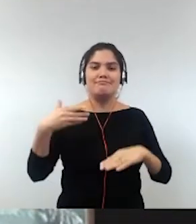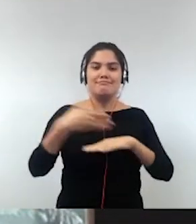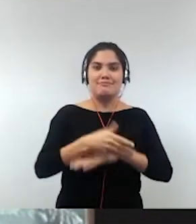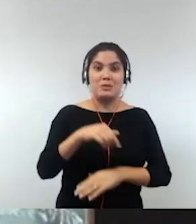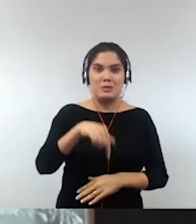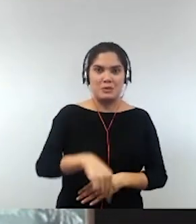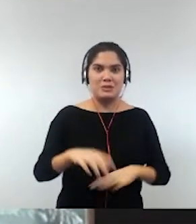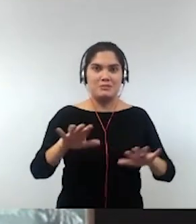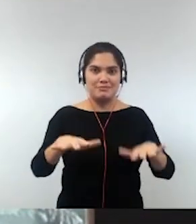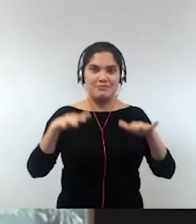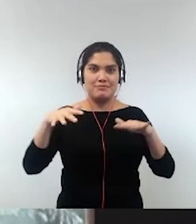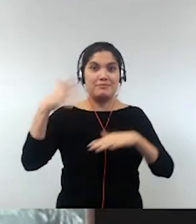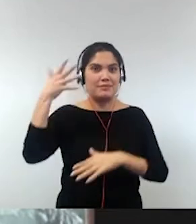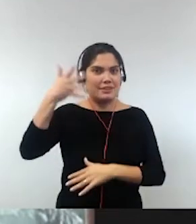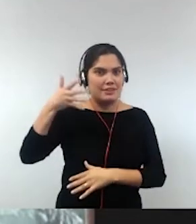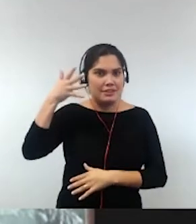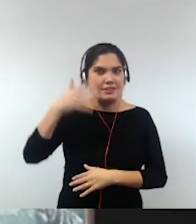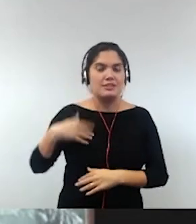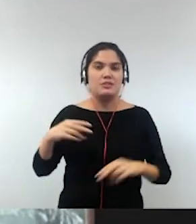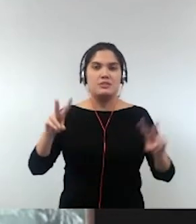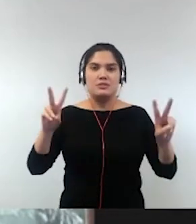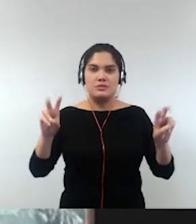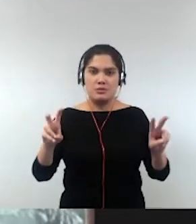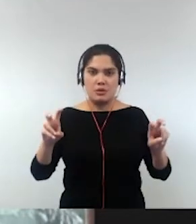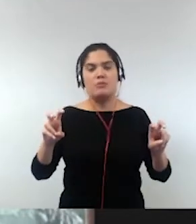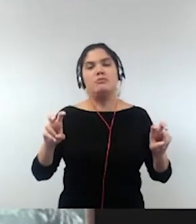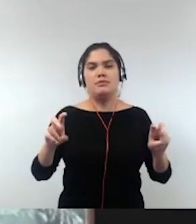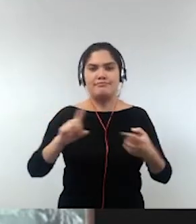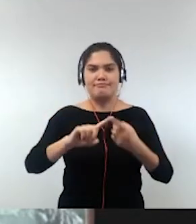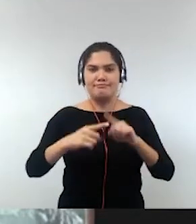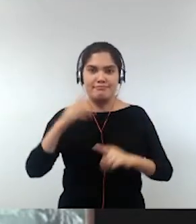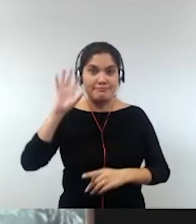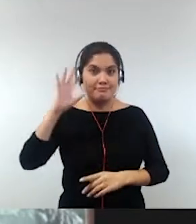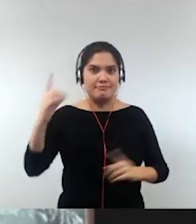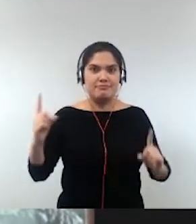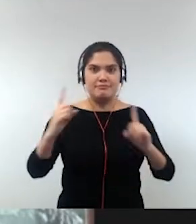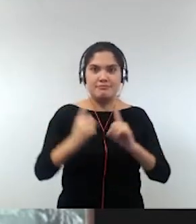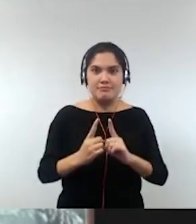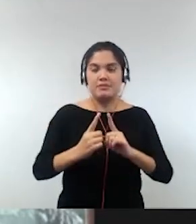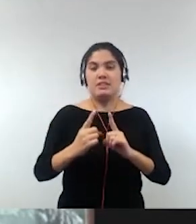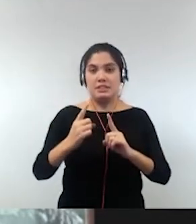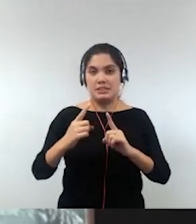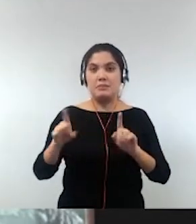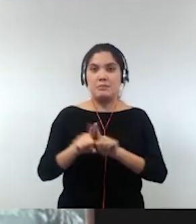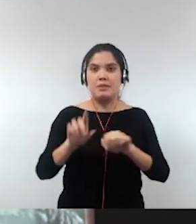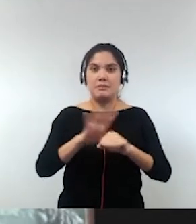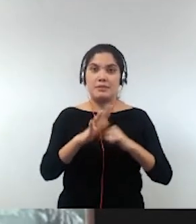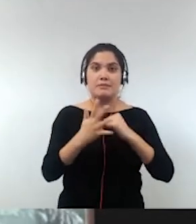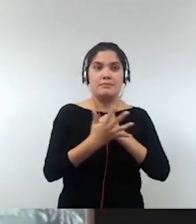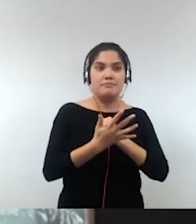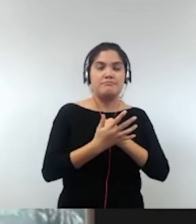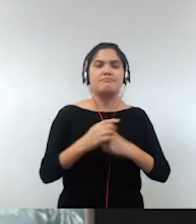aqui desse painel de autocomposição e pandemia, ao lado de três ilustres